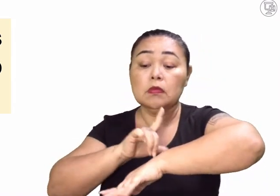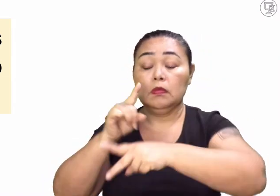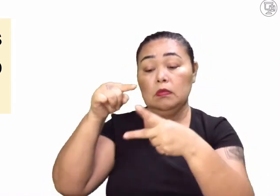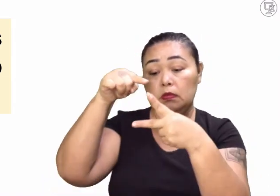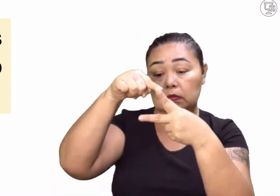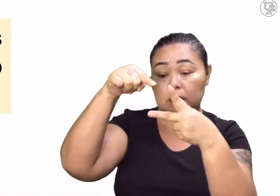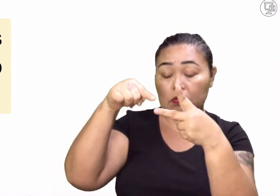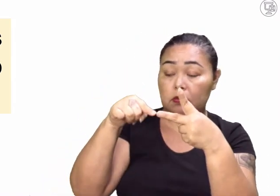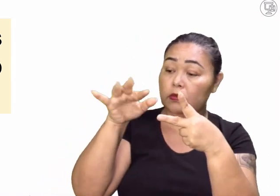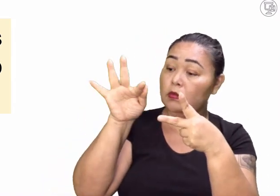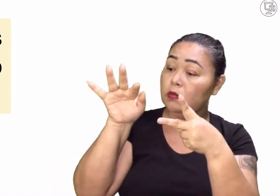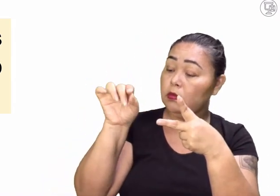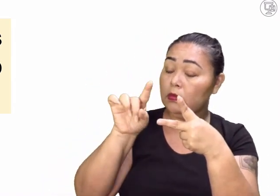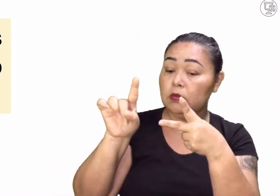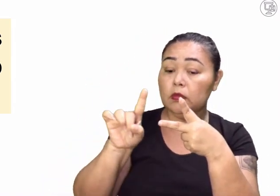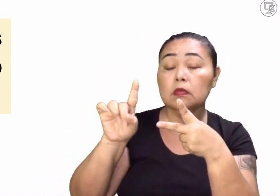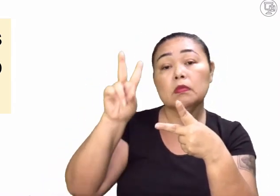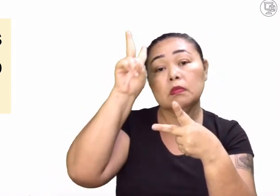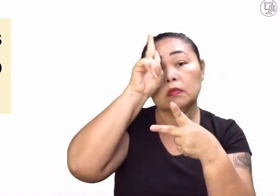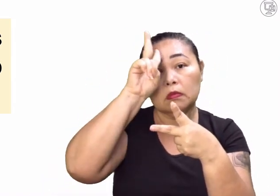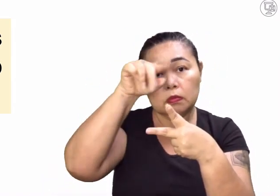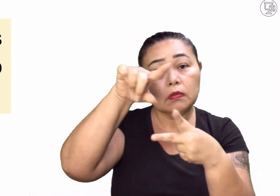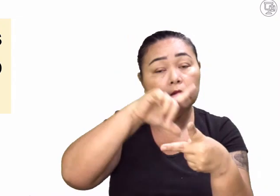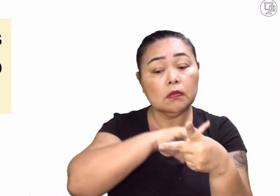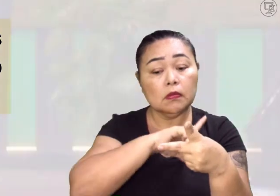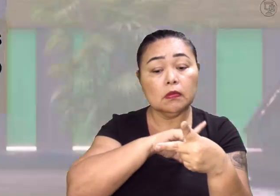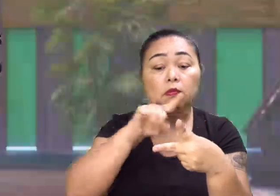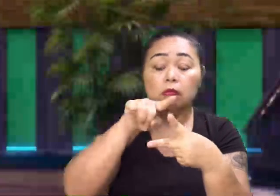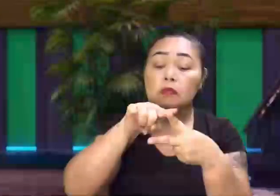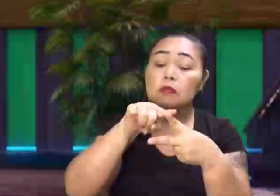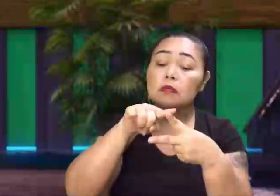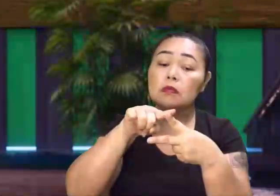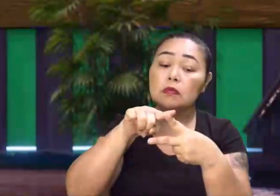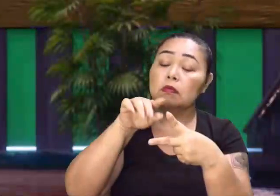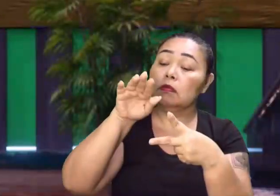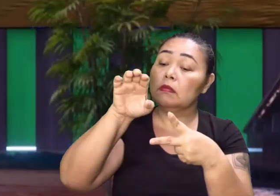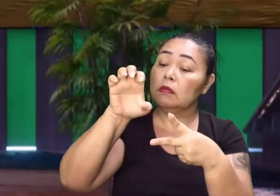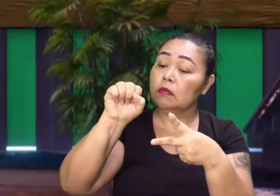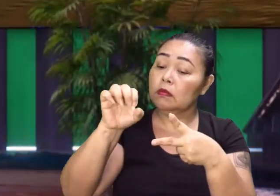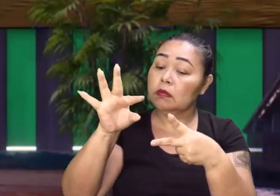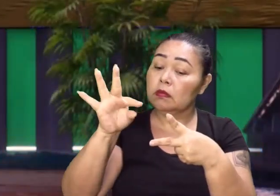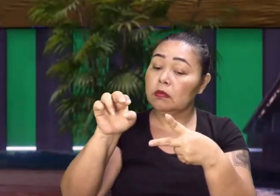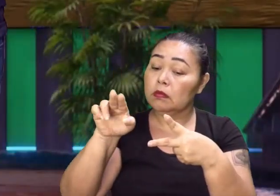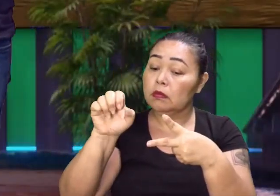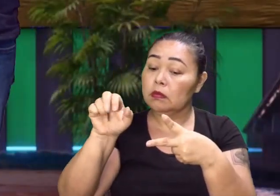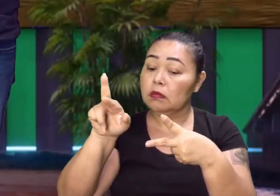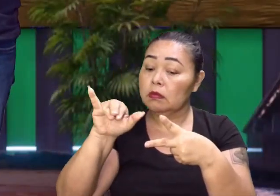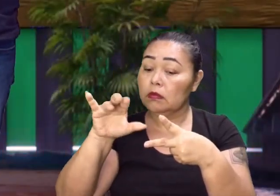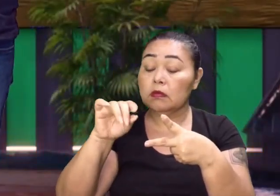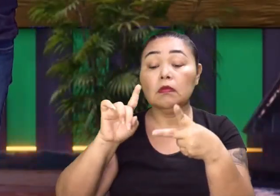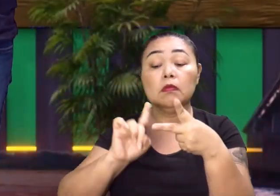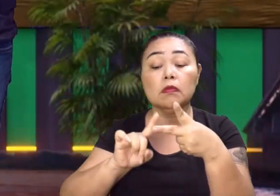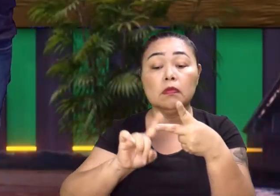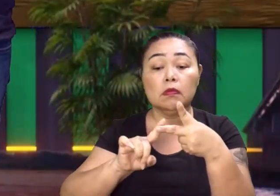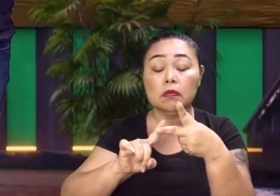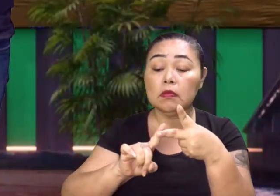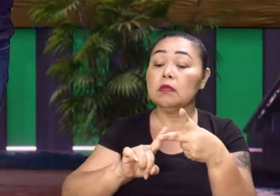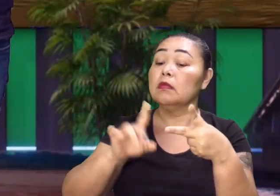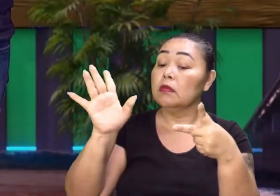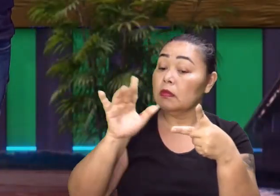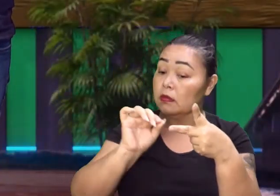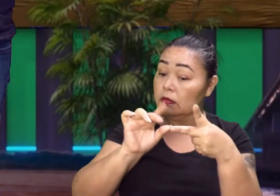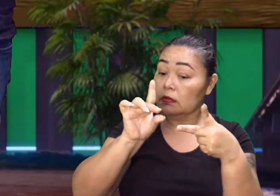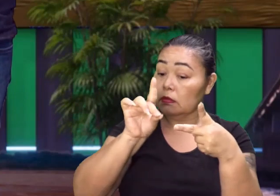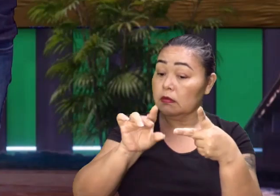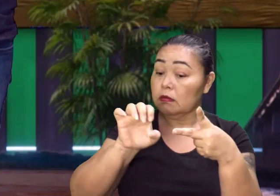foz, querido aluno, que você tem que lembrar. Foz em estuário e foz em delta. E